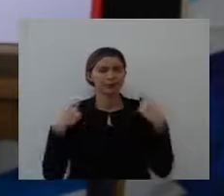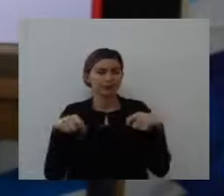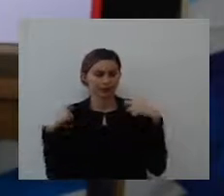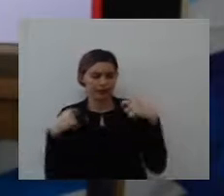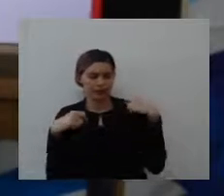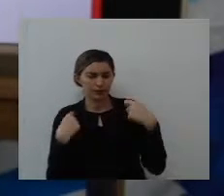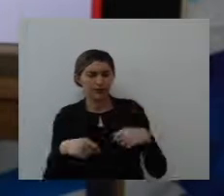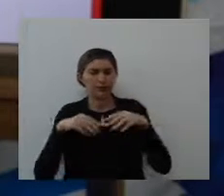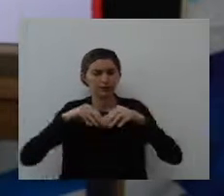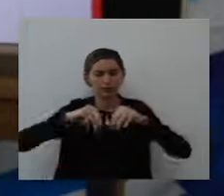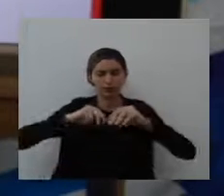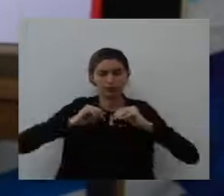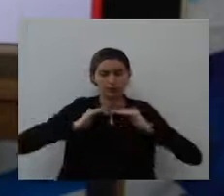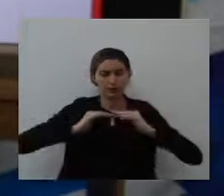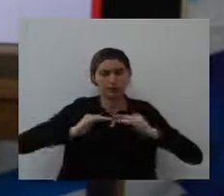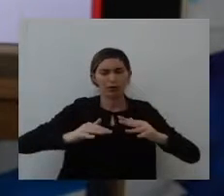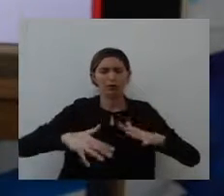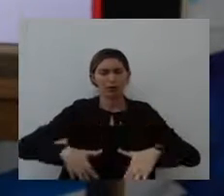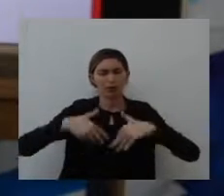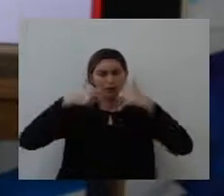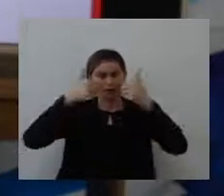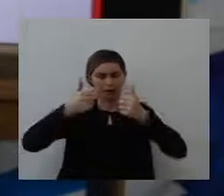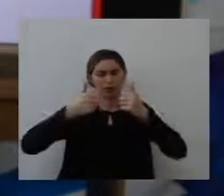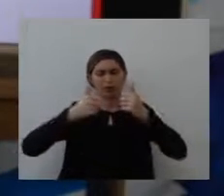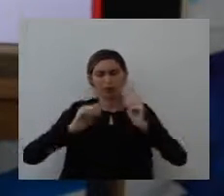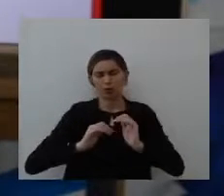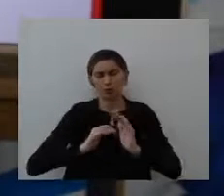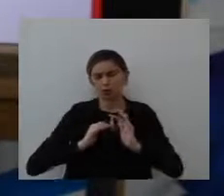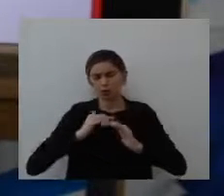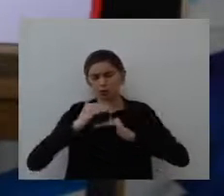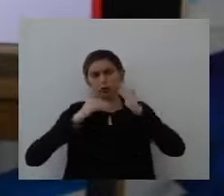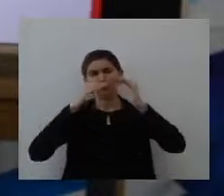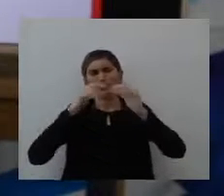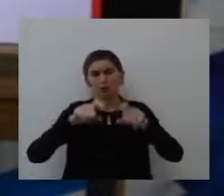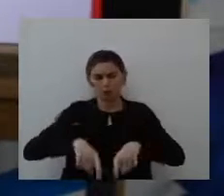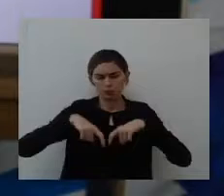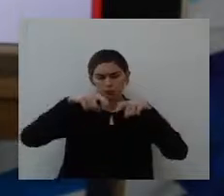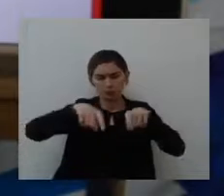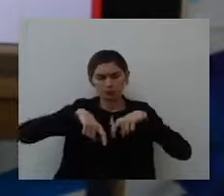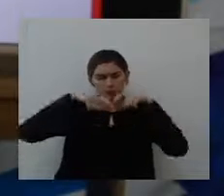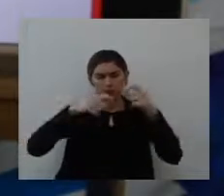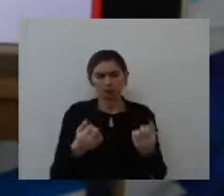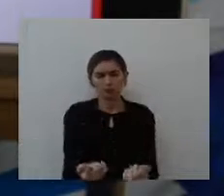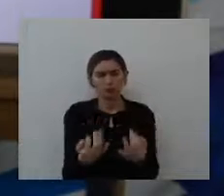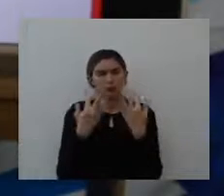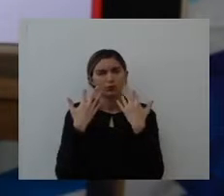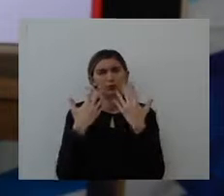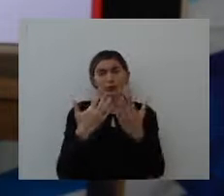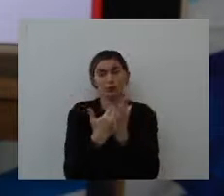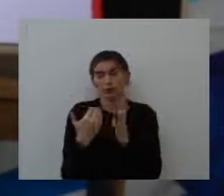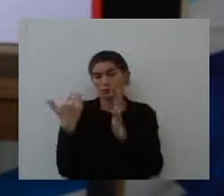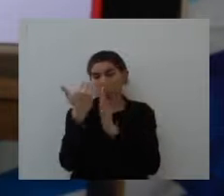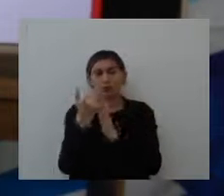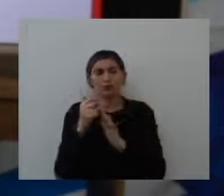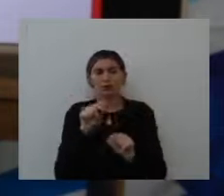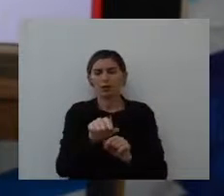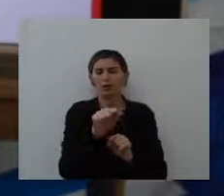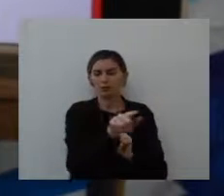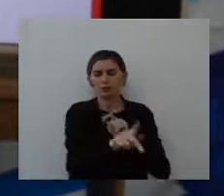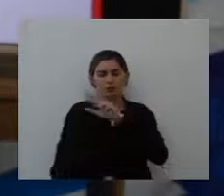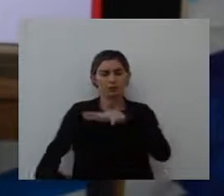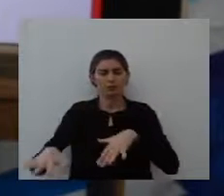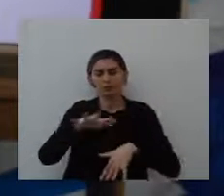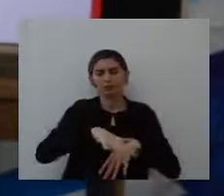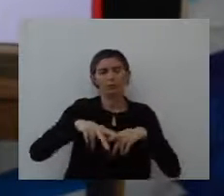preciso terras mais férteis, é preciso um aumento na produção agrícola para que esse povo, para que esses